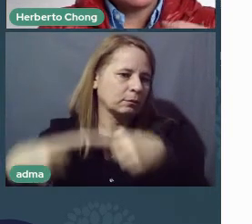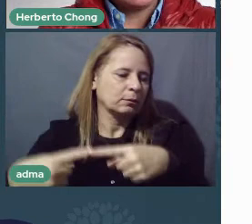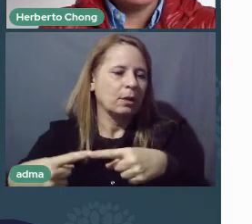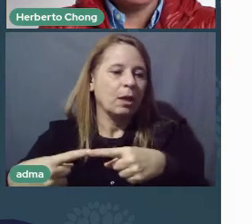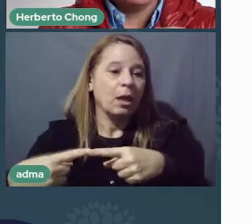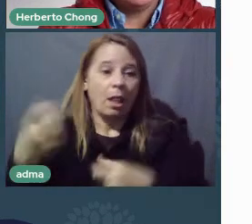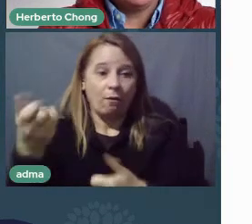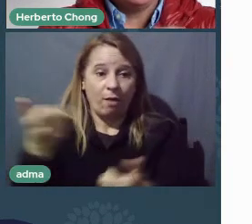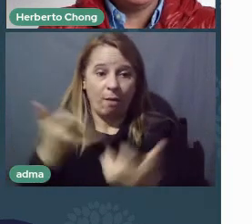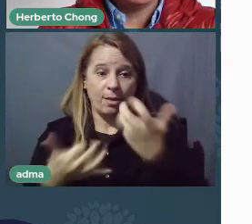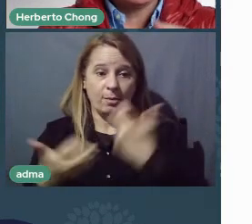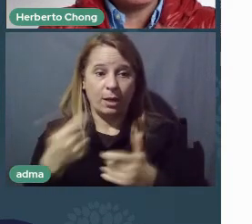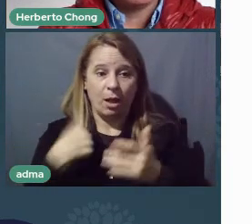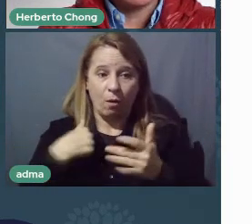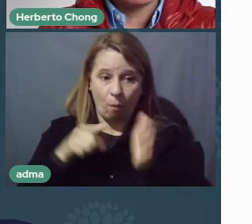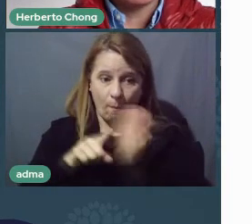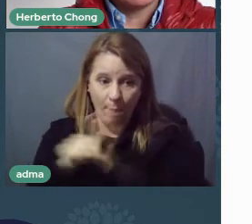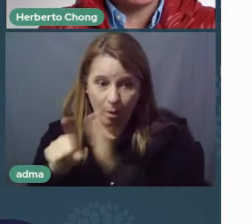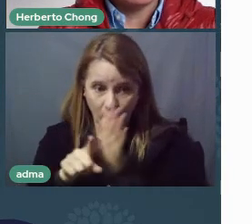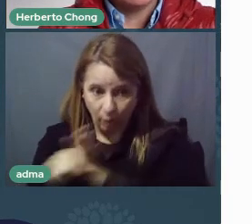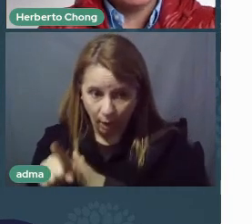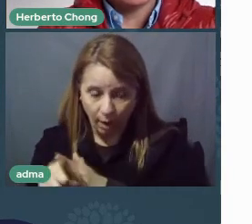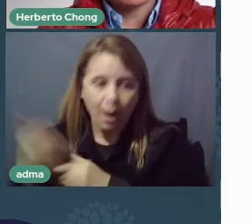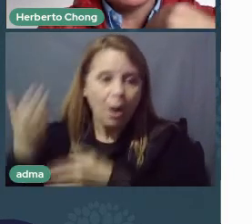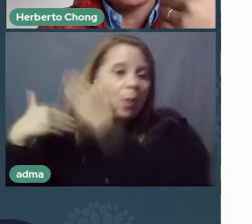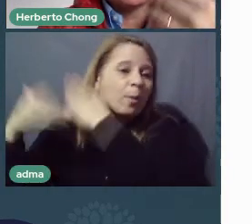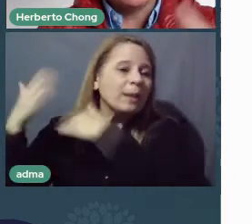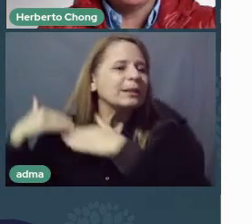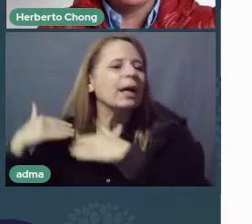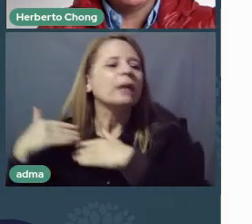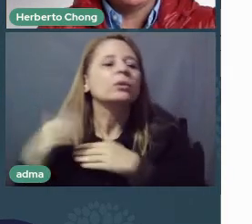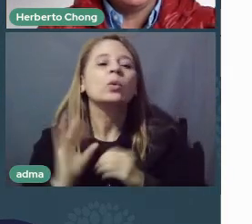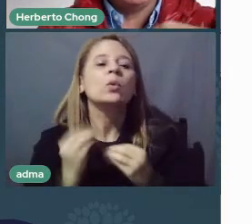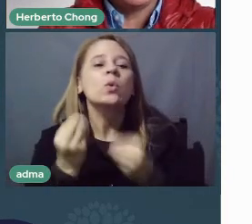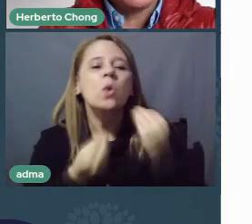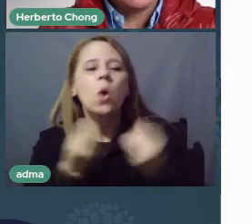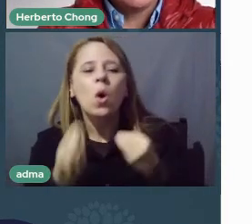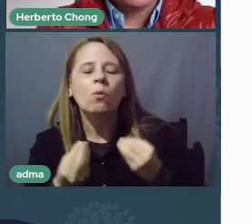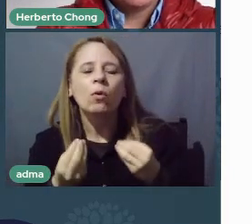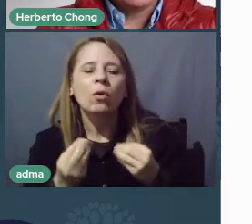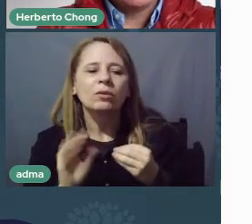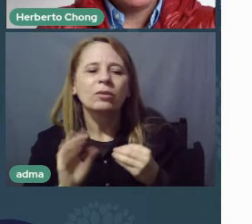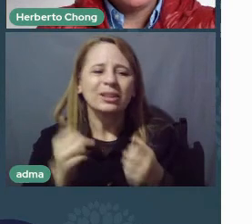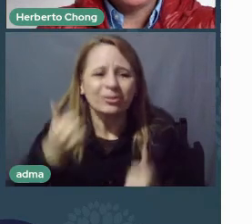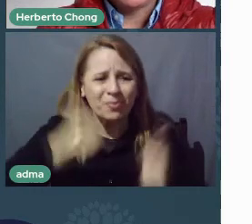me contar o que ele precisava para controlar a sua doença, quantas crises ele teve.